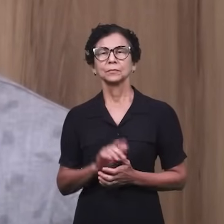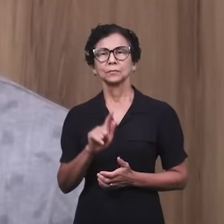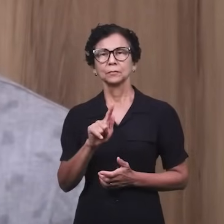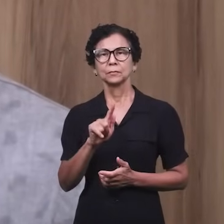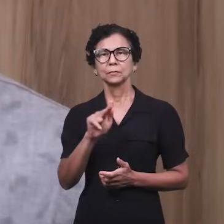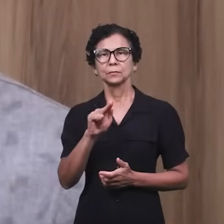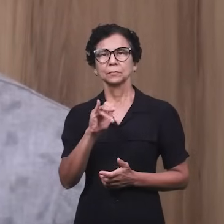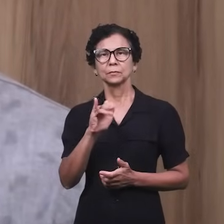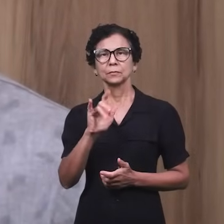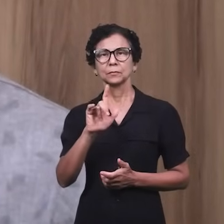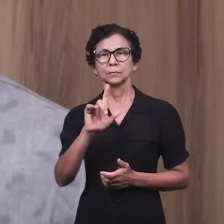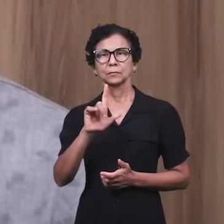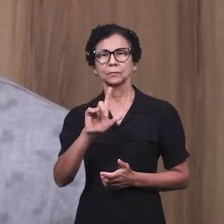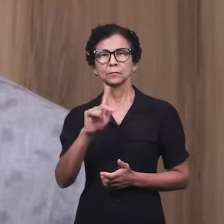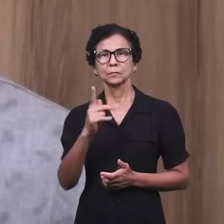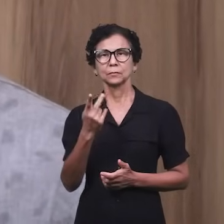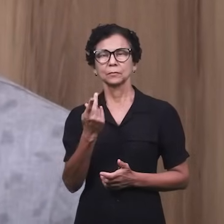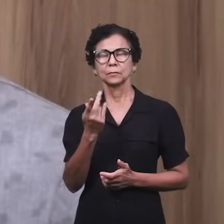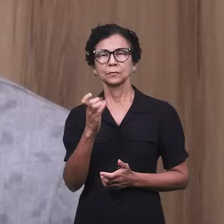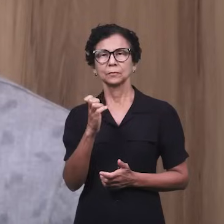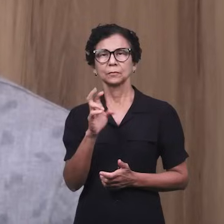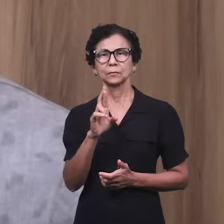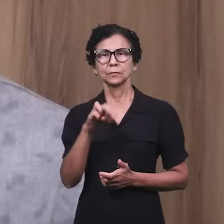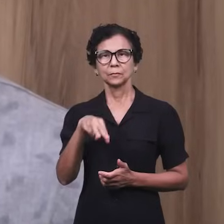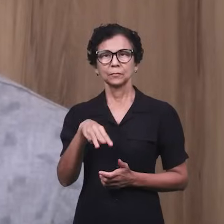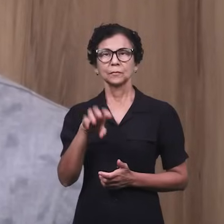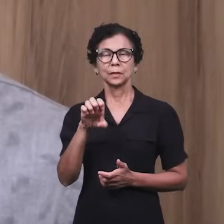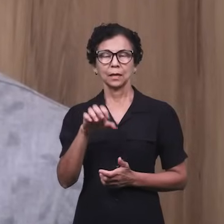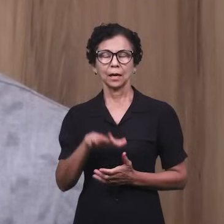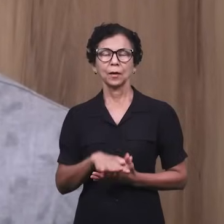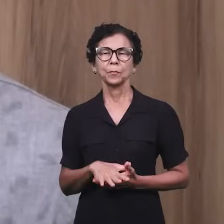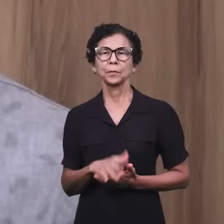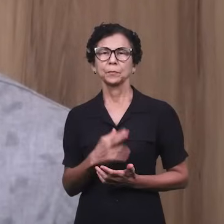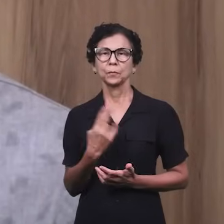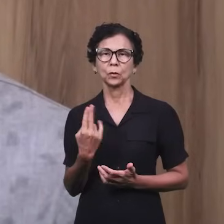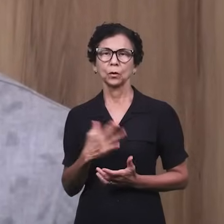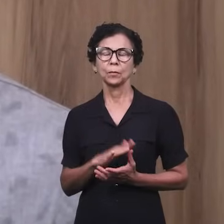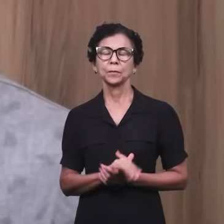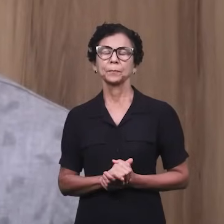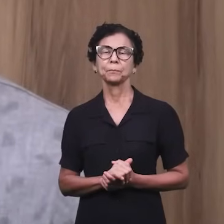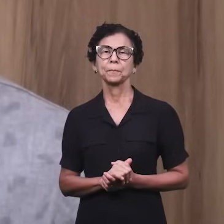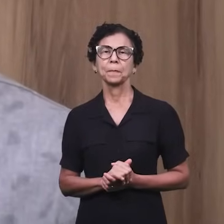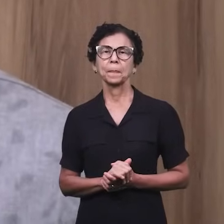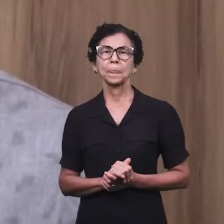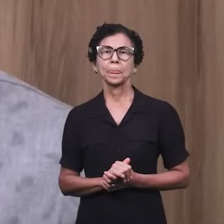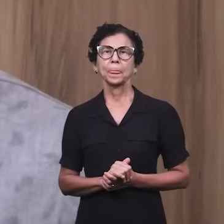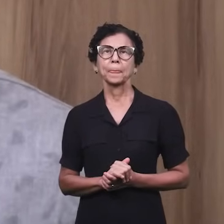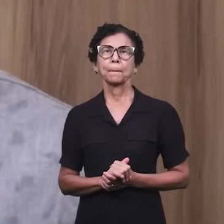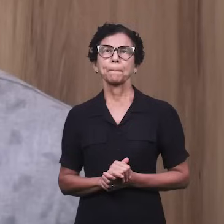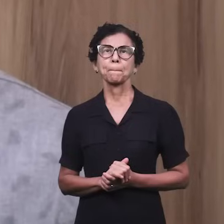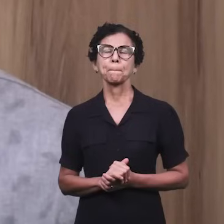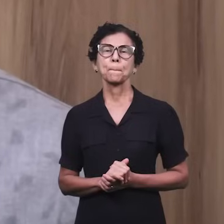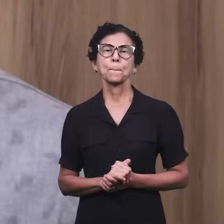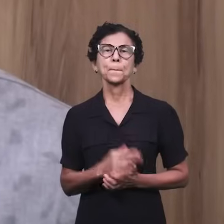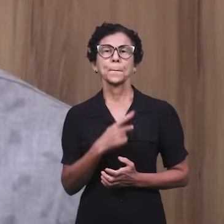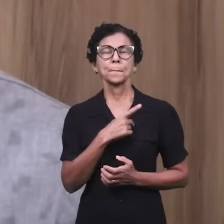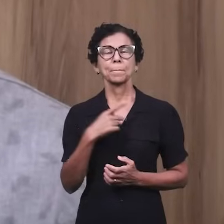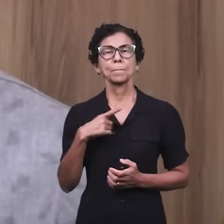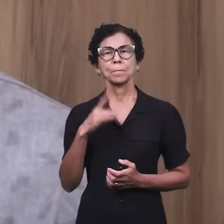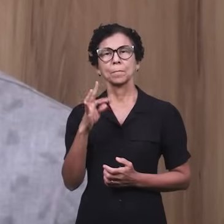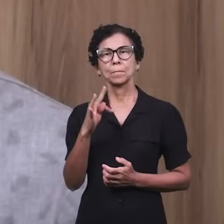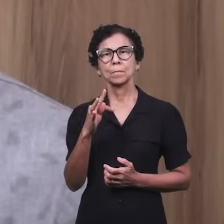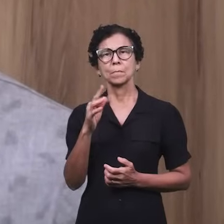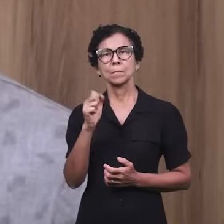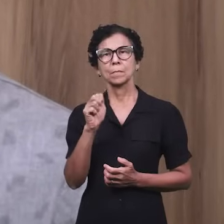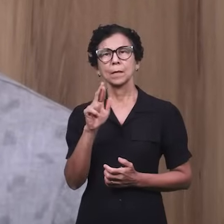do ministério de Vila Velha I do pastor tacis juntamente com o pastor Adriano a minha pergunta é Qual a